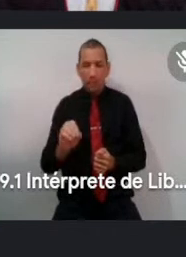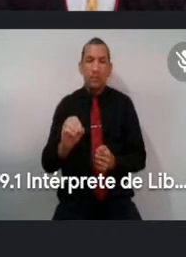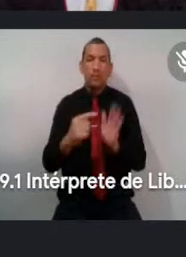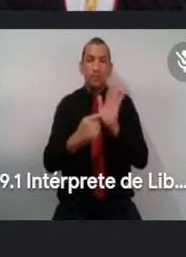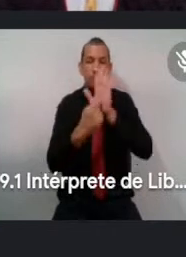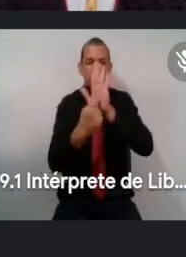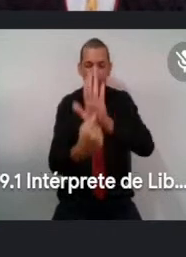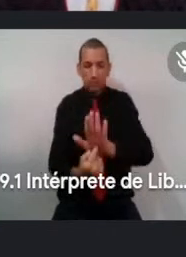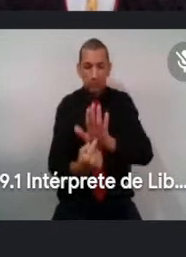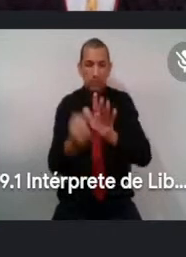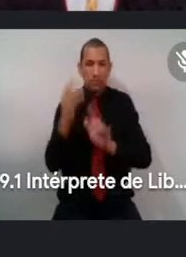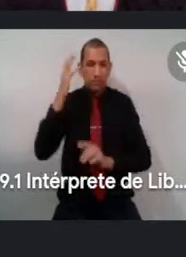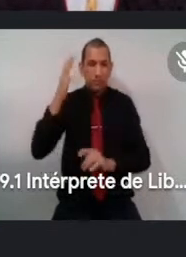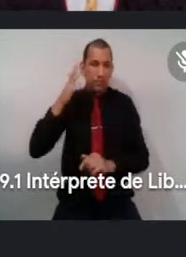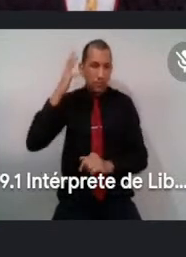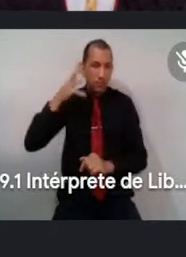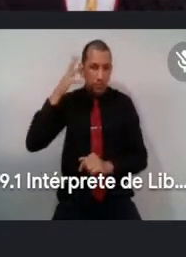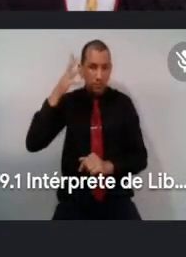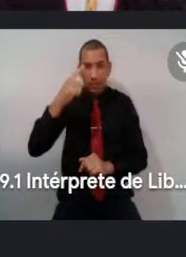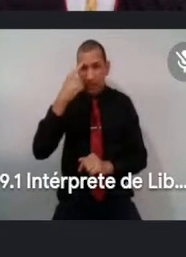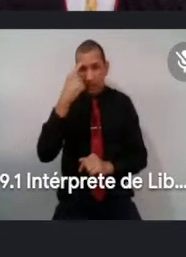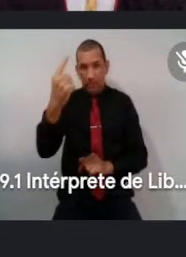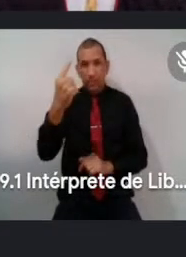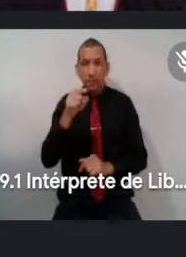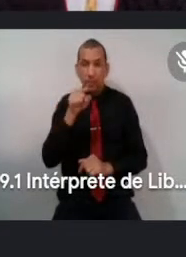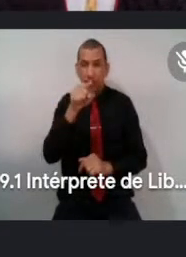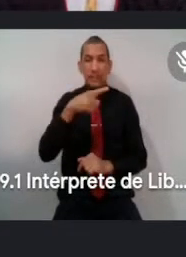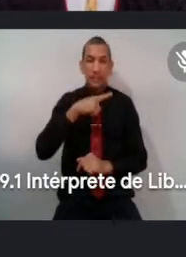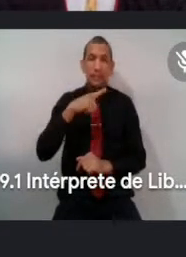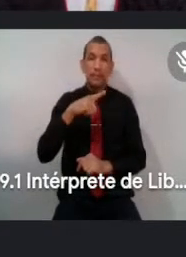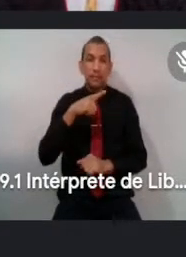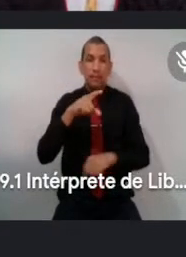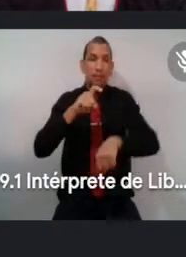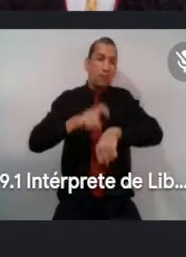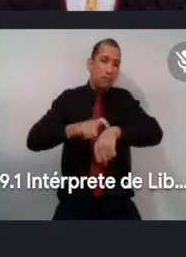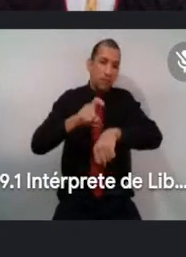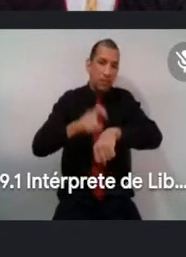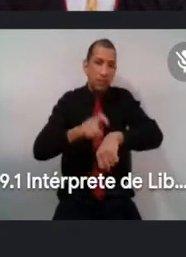apresentar a sustentação oral Lembrando que vossa excelência tem